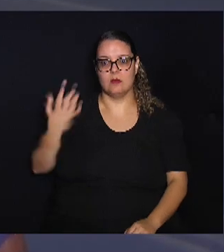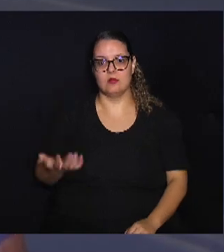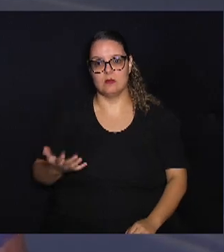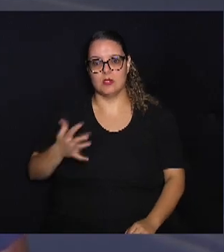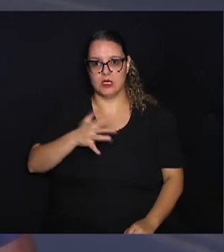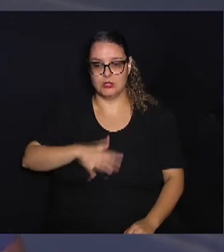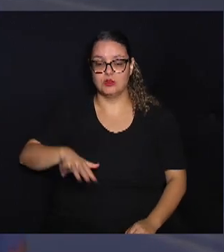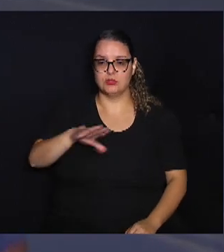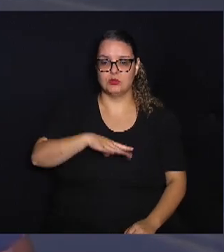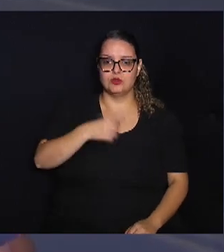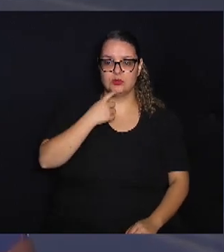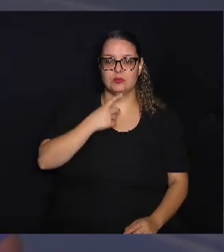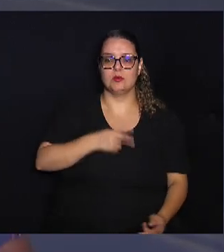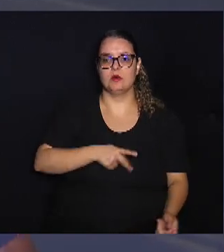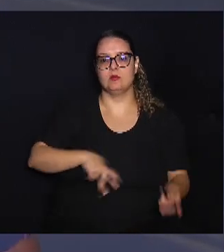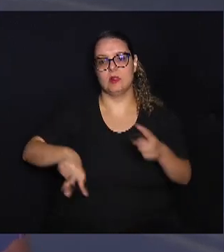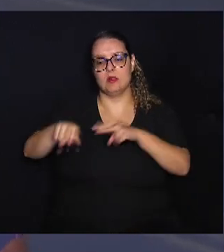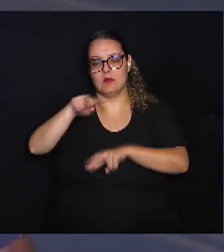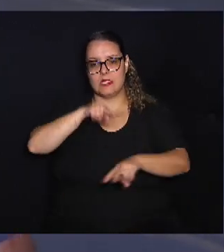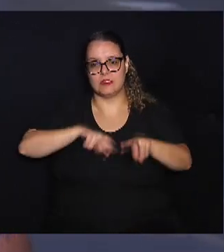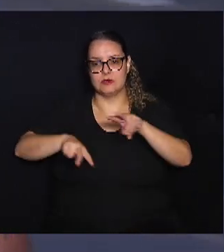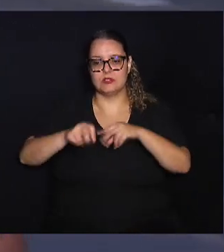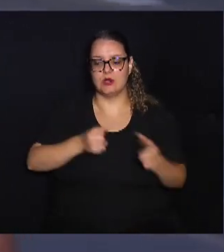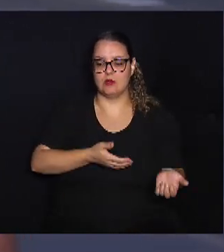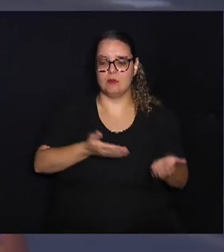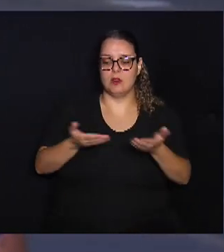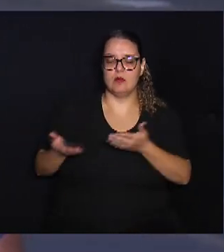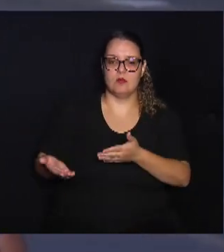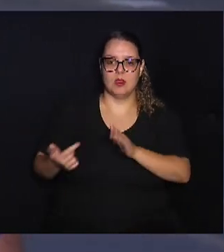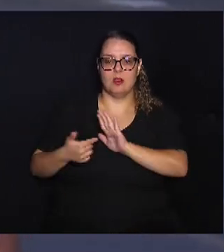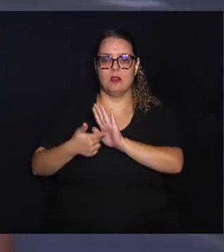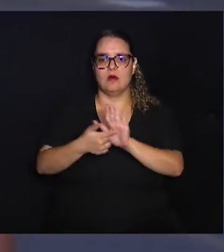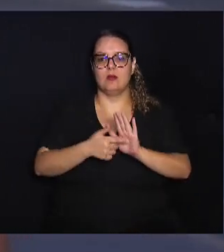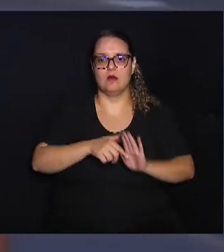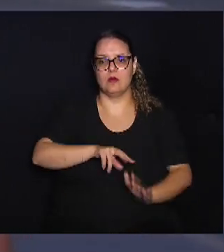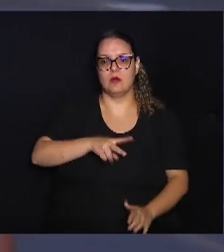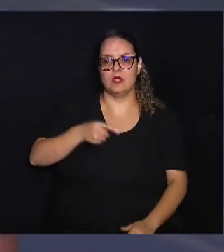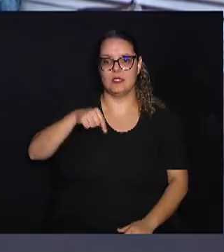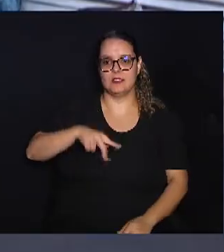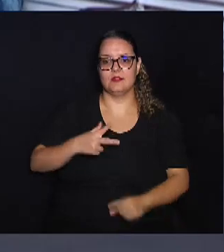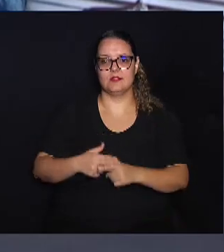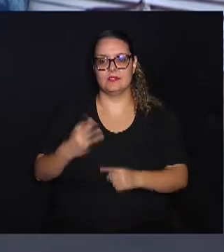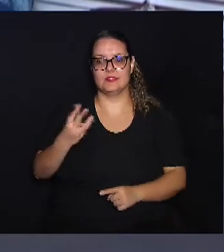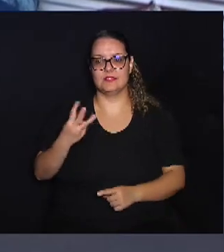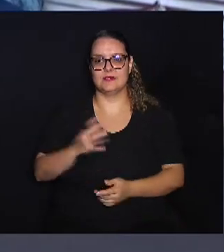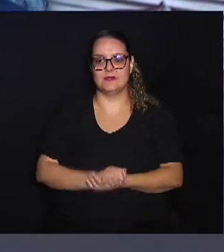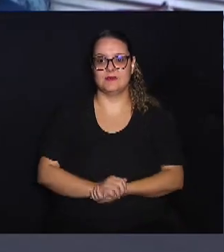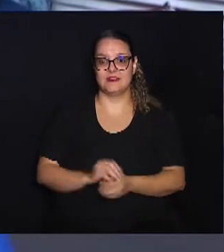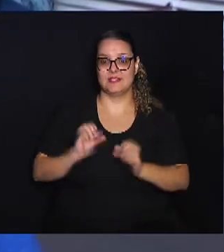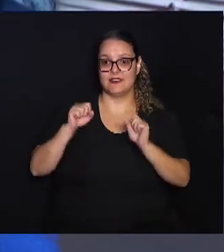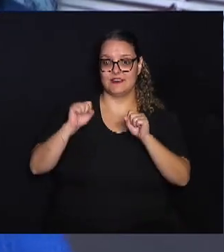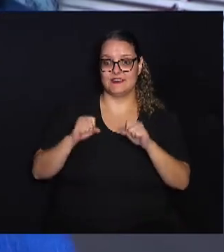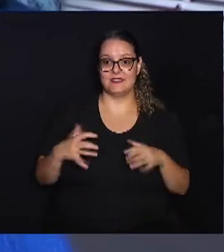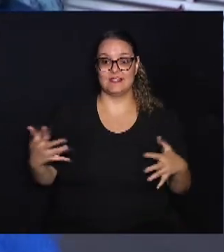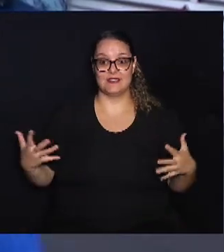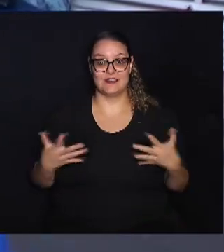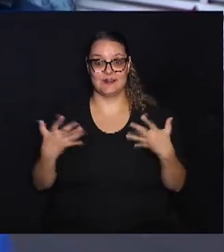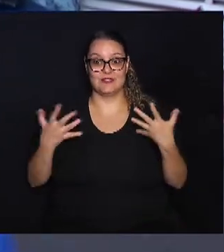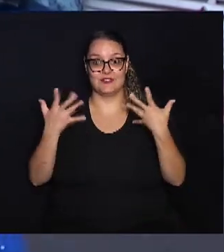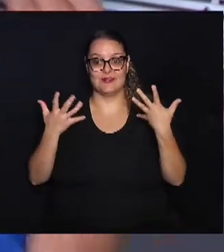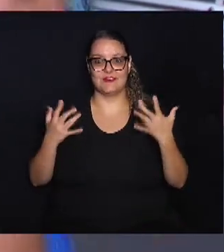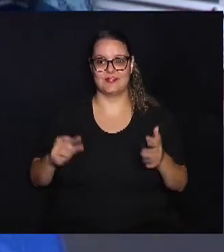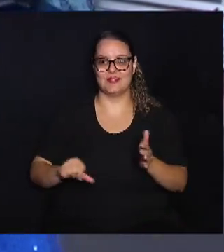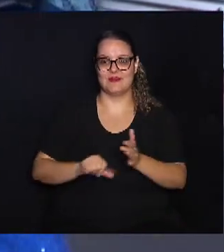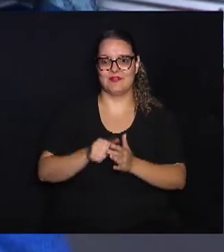para dar visibilidade e para mostrar na virada afrocultural, nessa edição, a terceira edição. Sim, eu estou bastante empolgada, é a minha